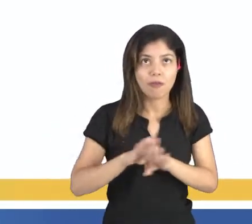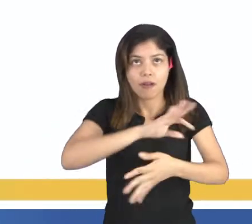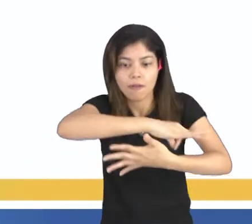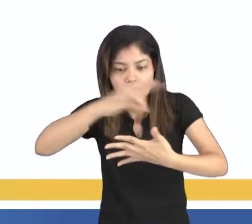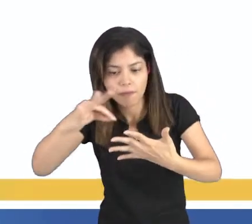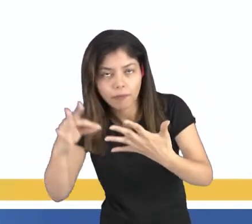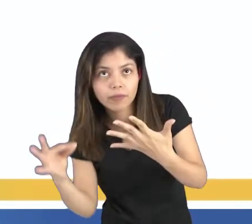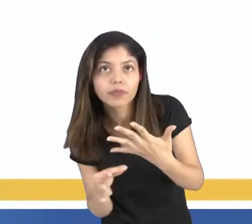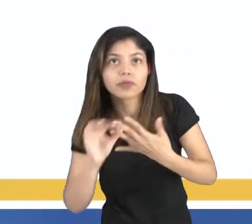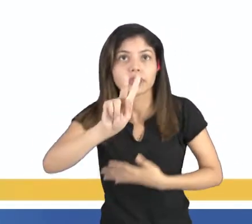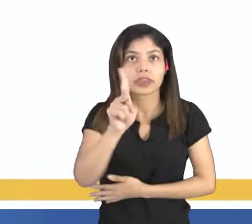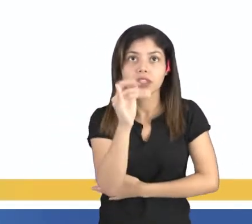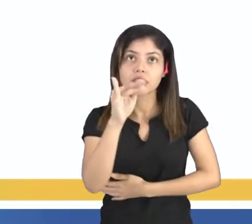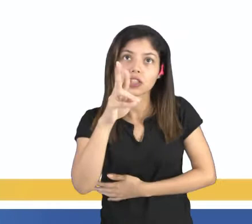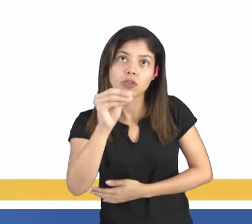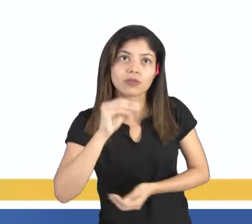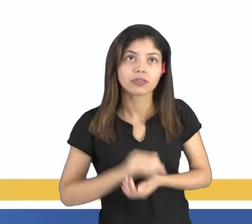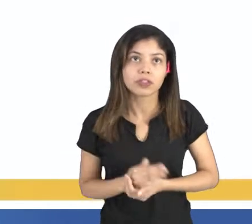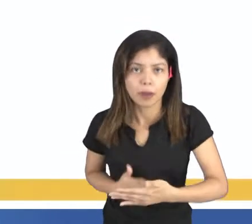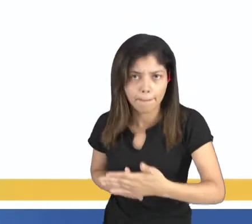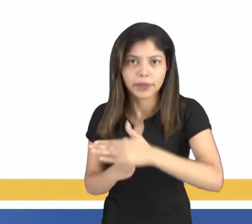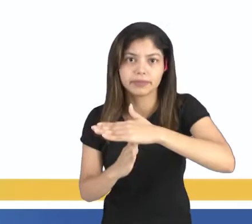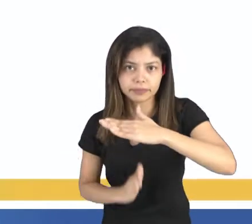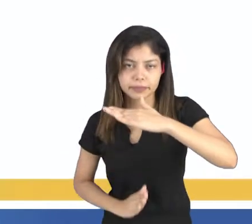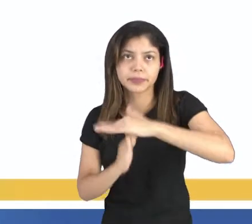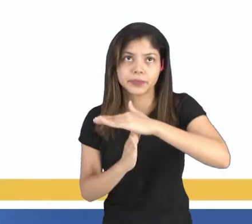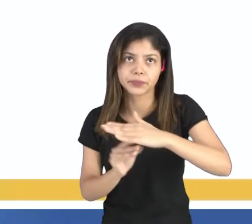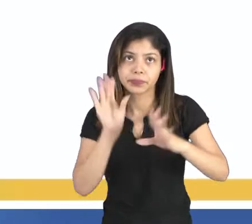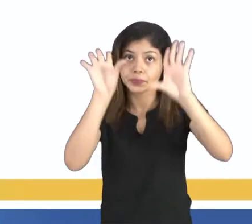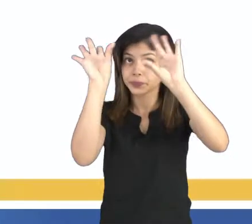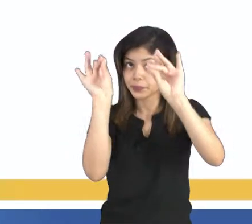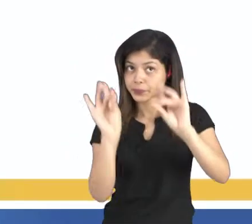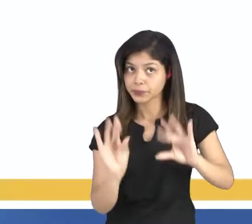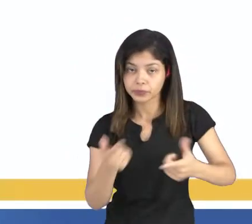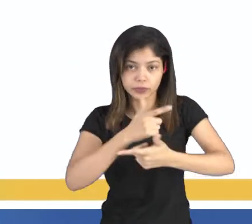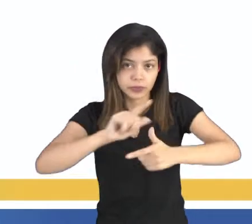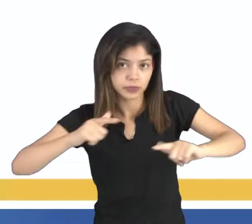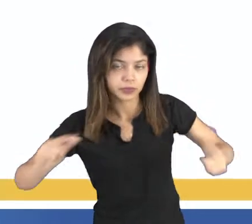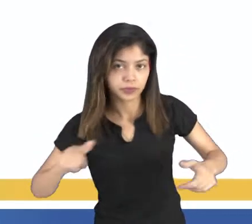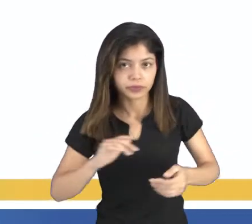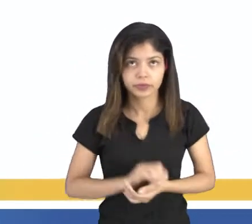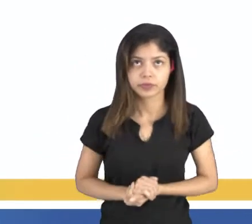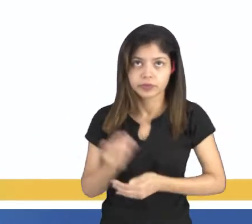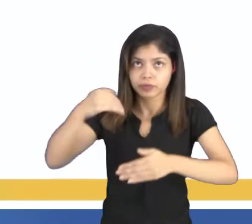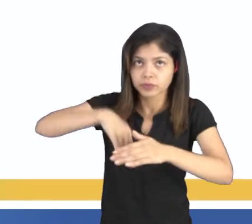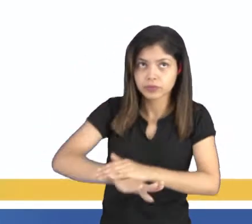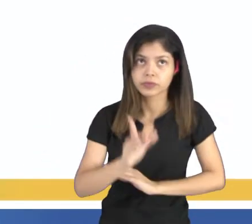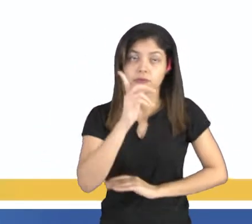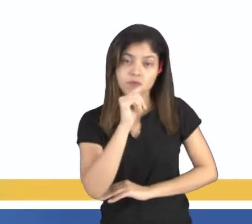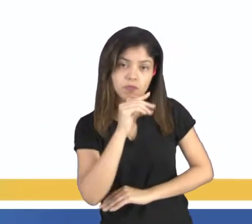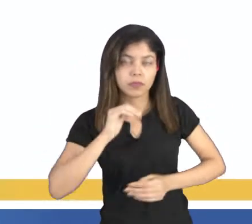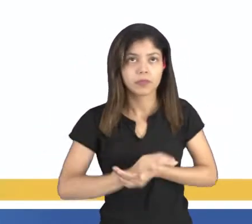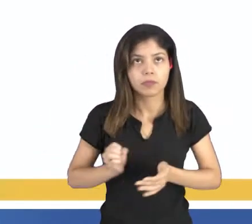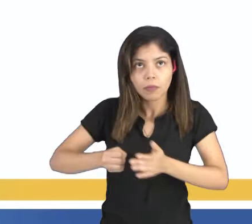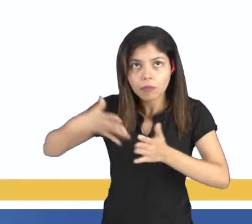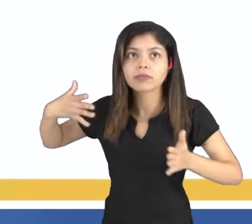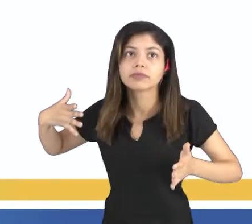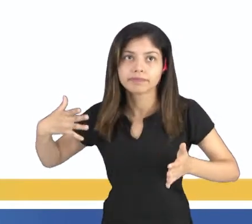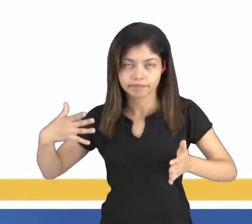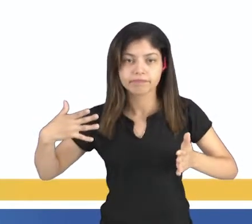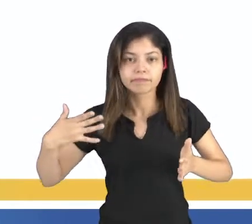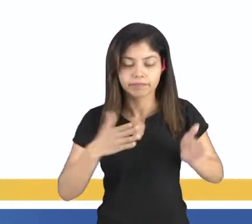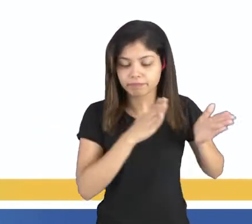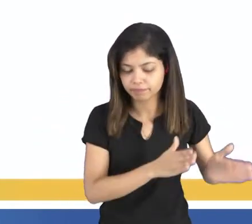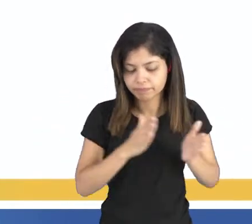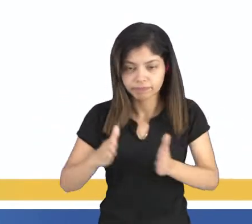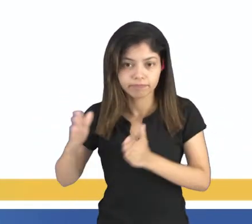hídricos, olha só o detalhe, cria pressões cada vez maiores para o armazenamento de água em